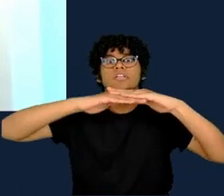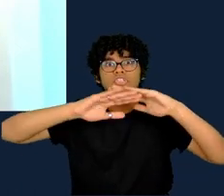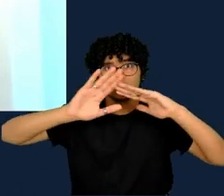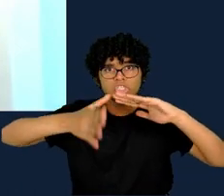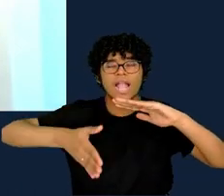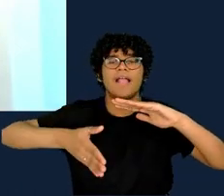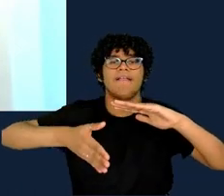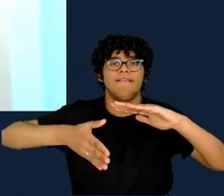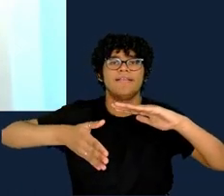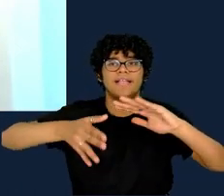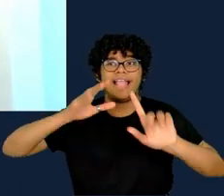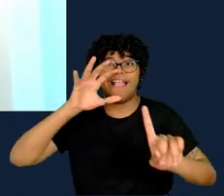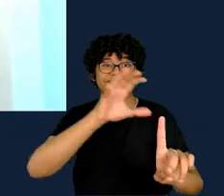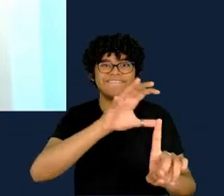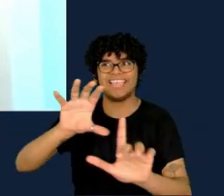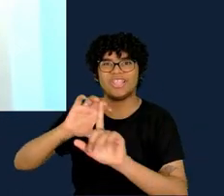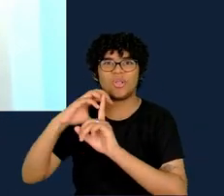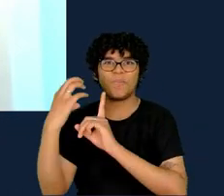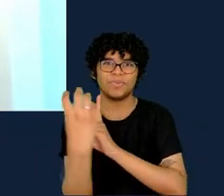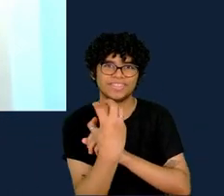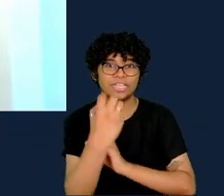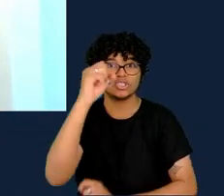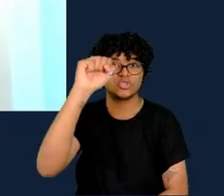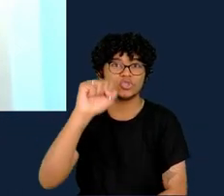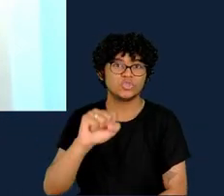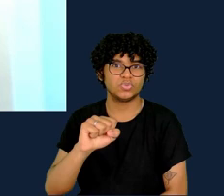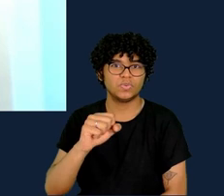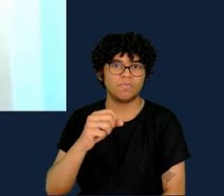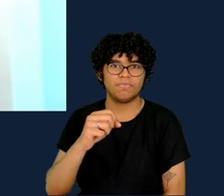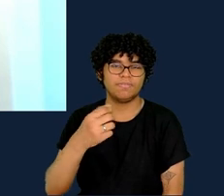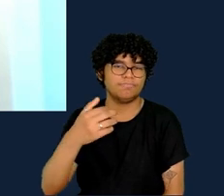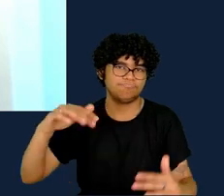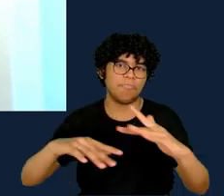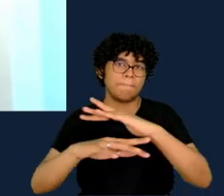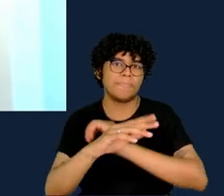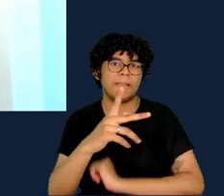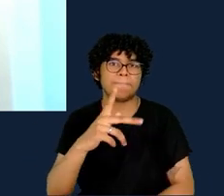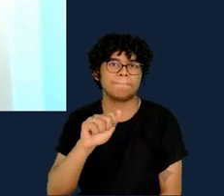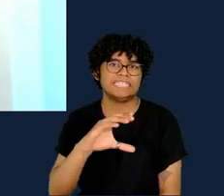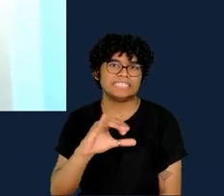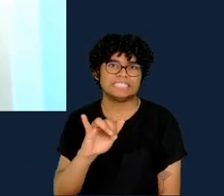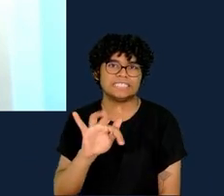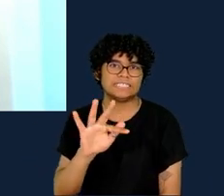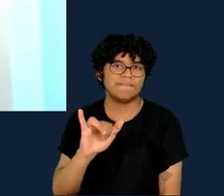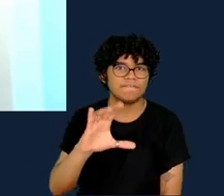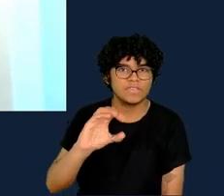Então, aí é que há essa lacuna de adaptação. Então, eu acho que